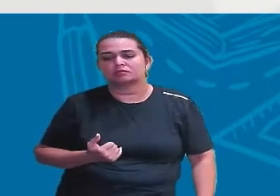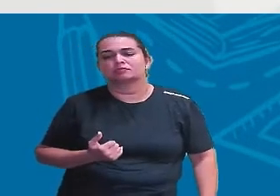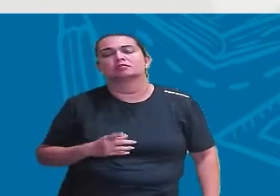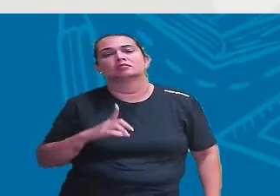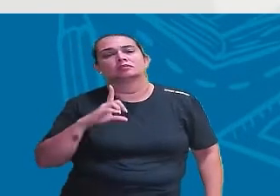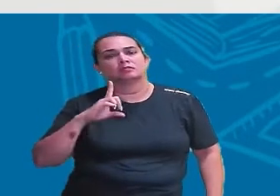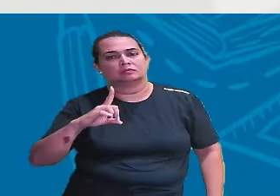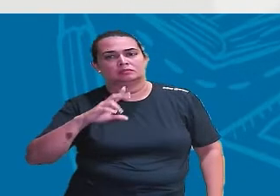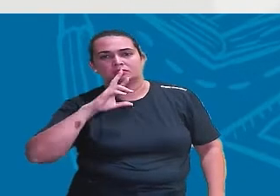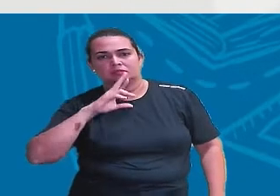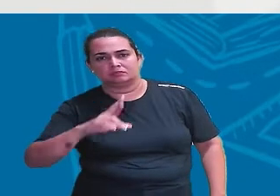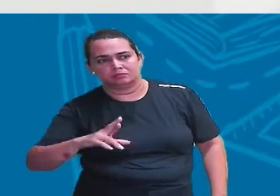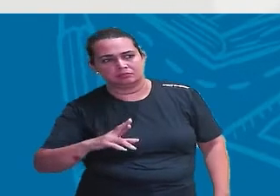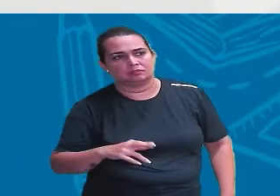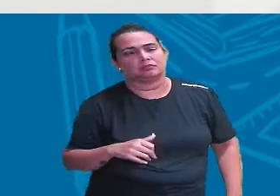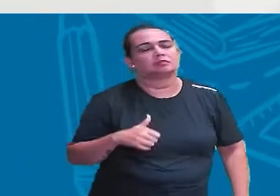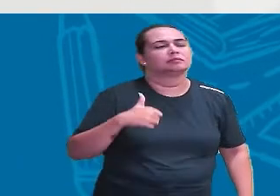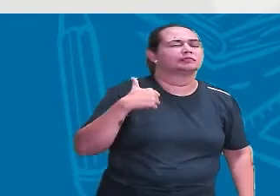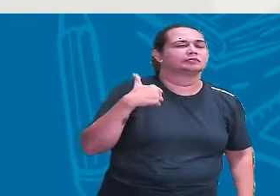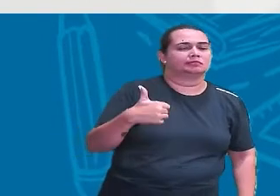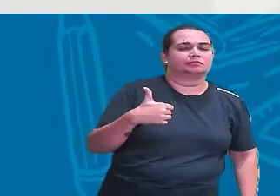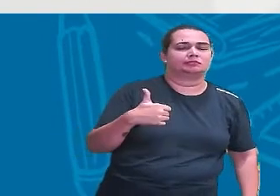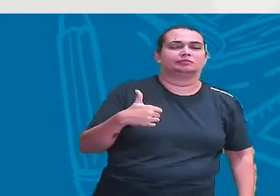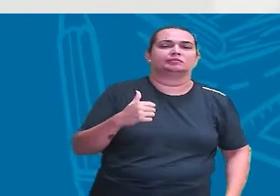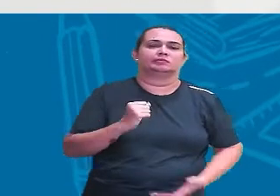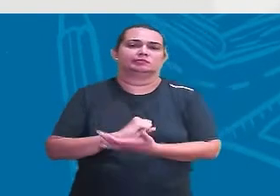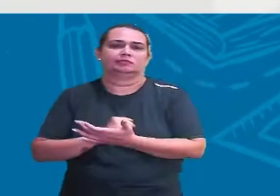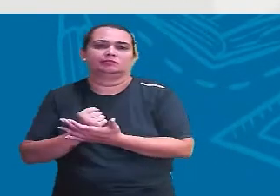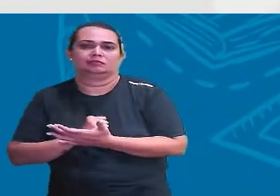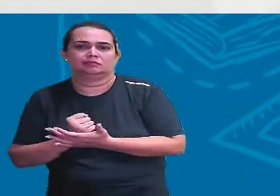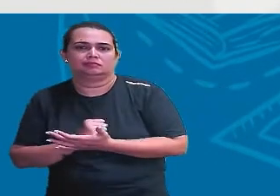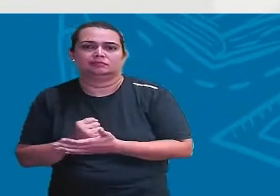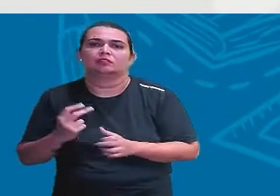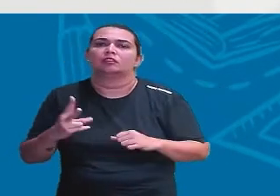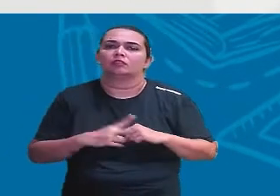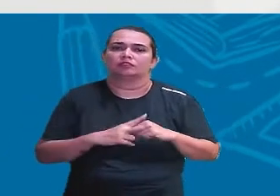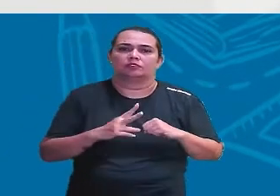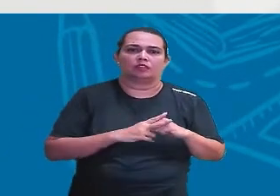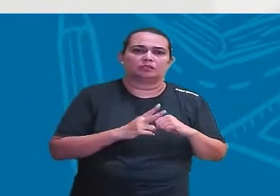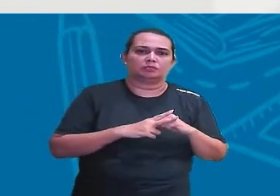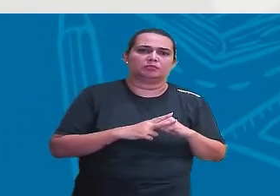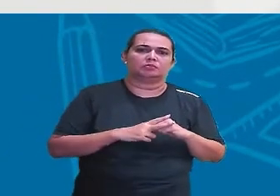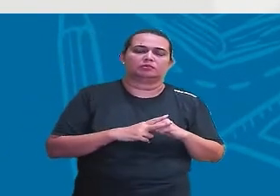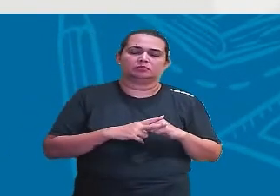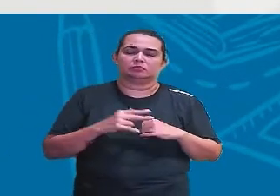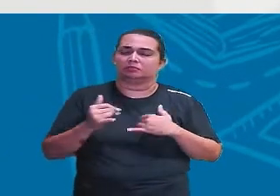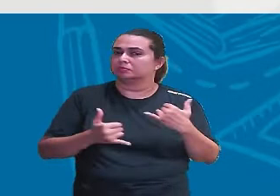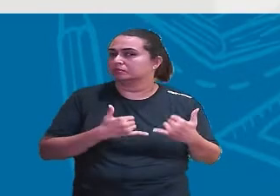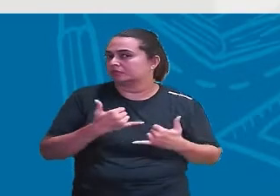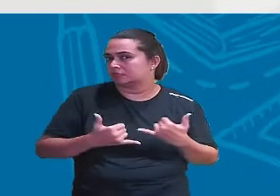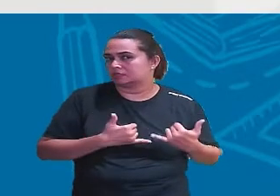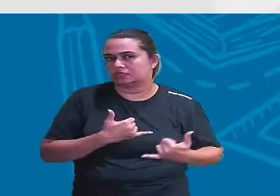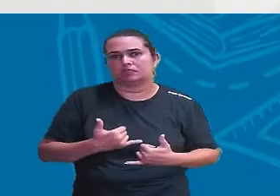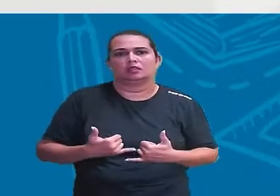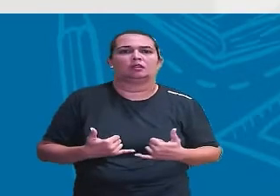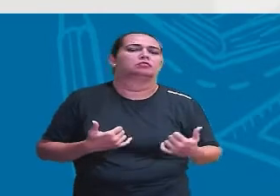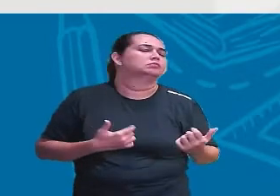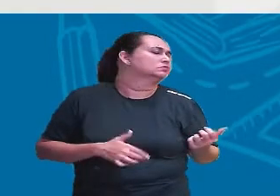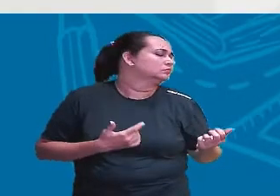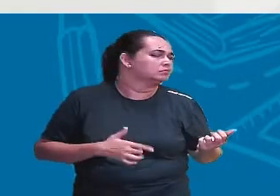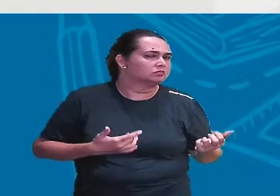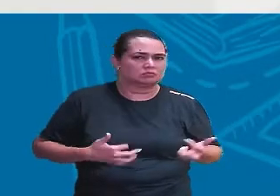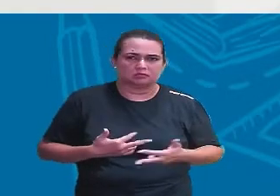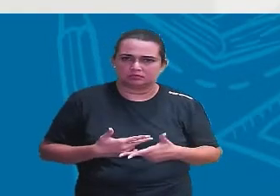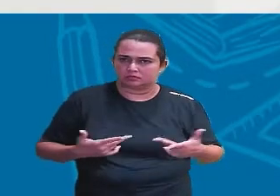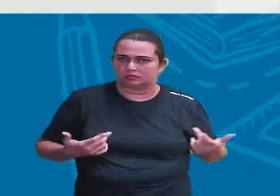letra D na primeira questão, está certíssima, tá? Play é verbo, que é o verbo brincar, tocar